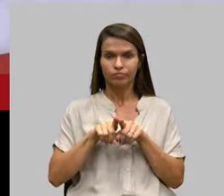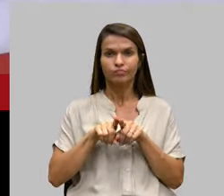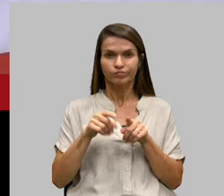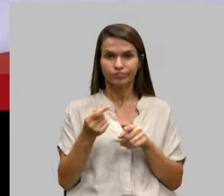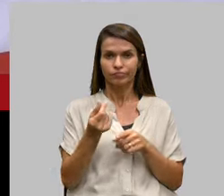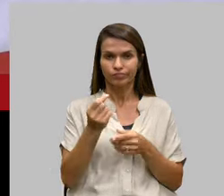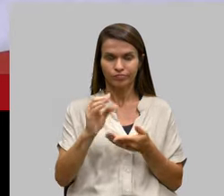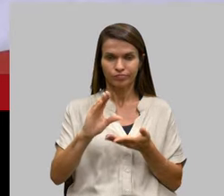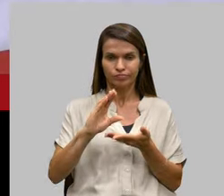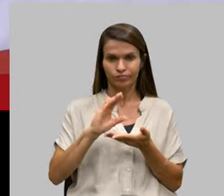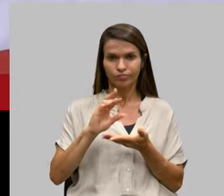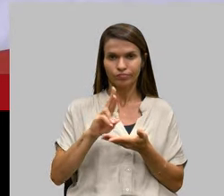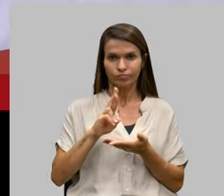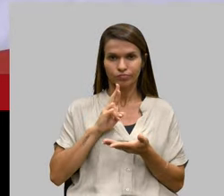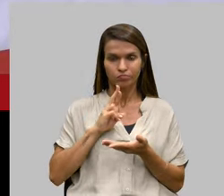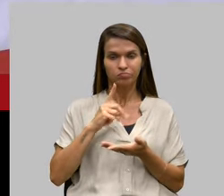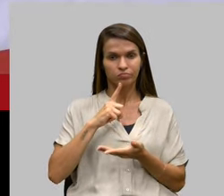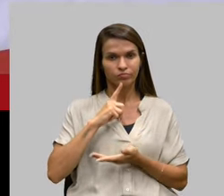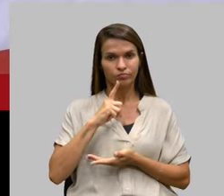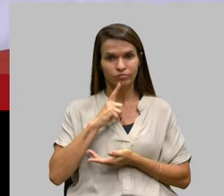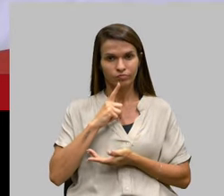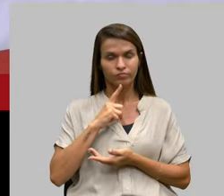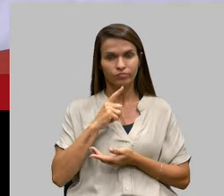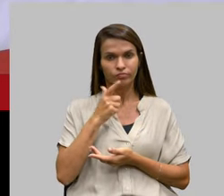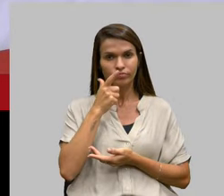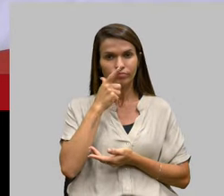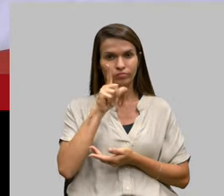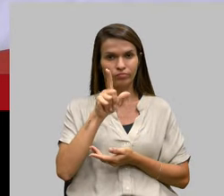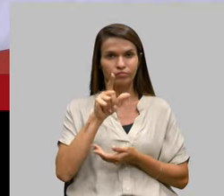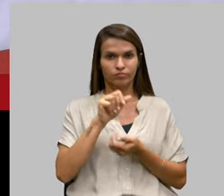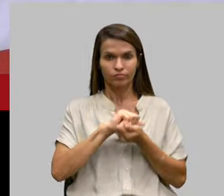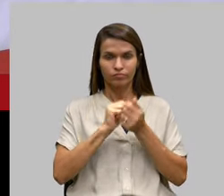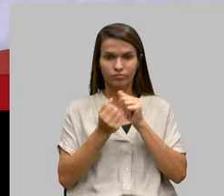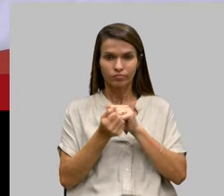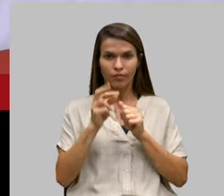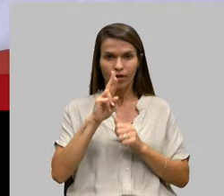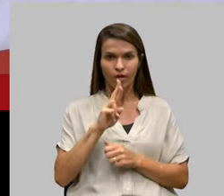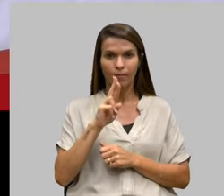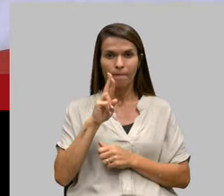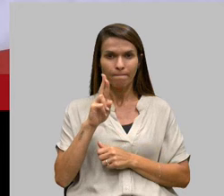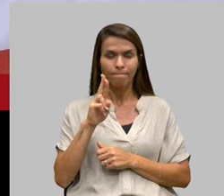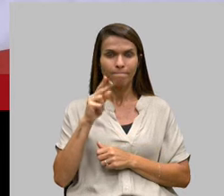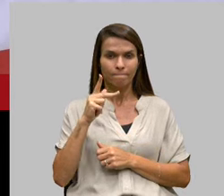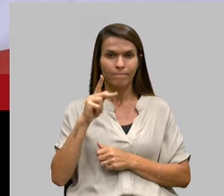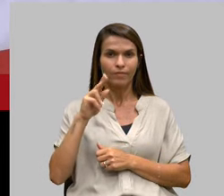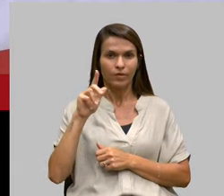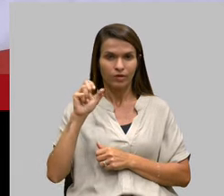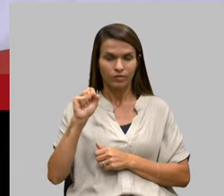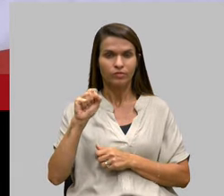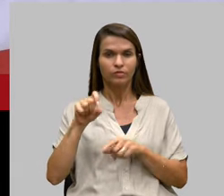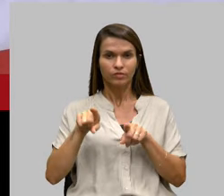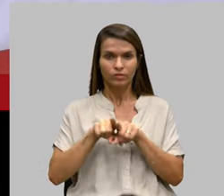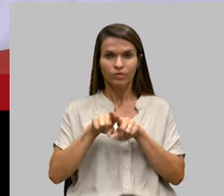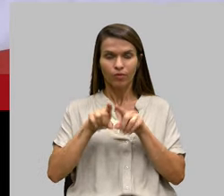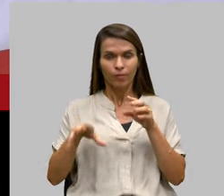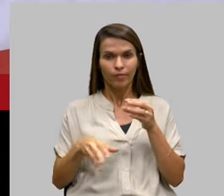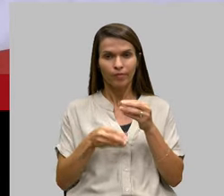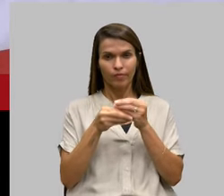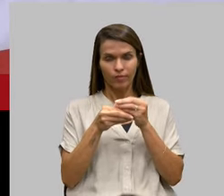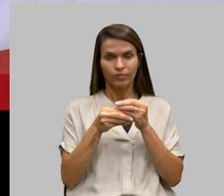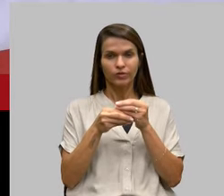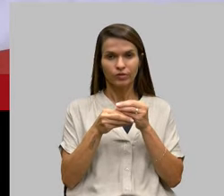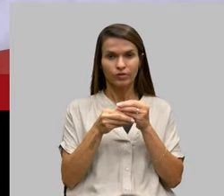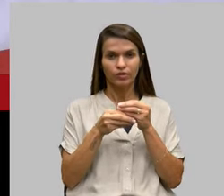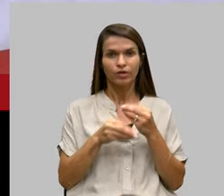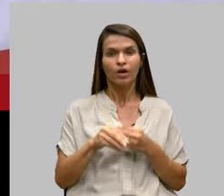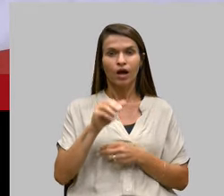desse resultado para que alimente o rpps e para que alimente o rgps eu não tô falando só de rpps tô